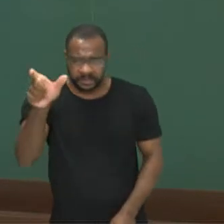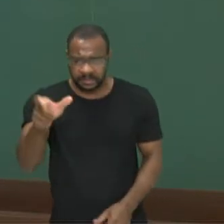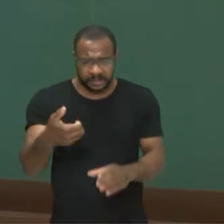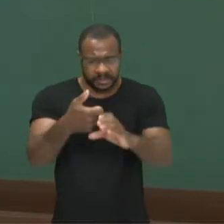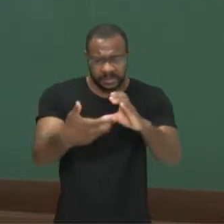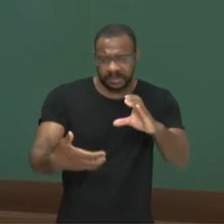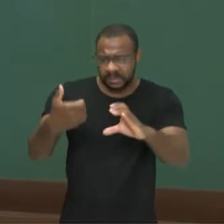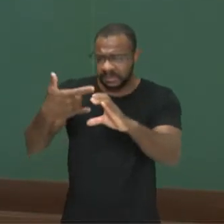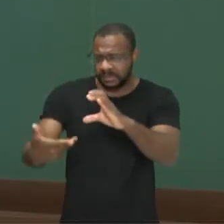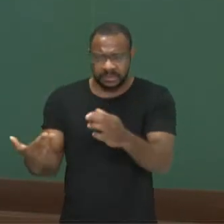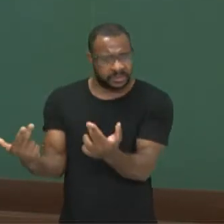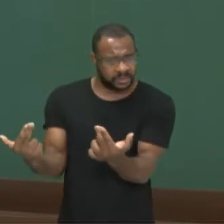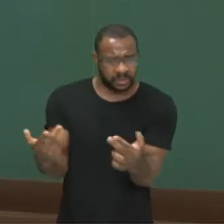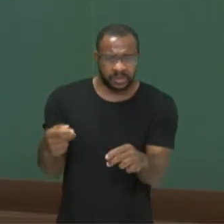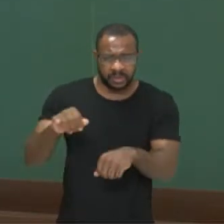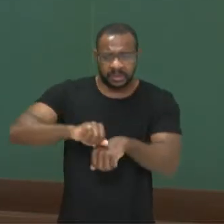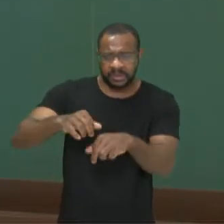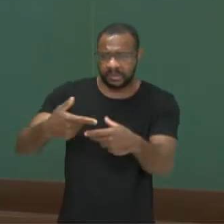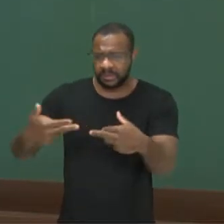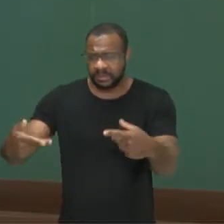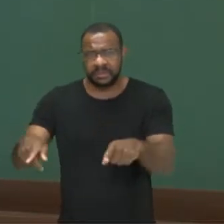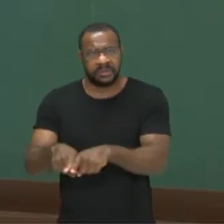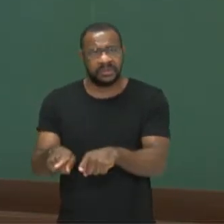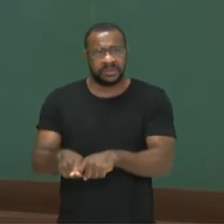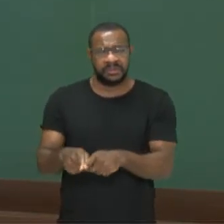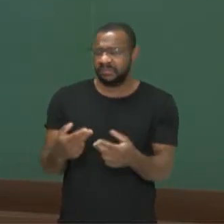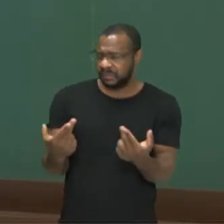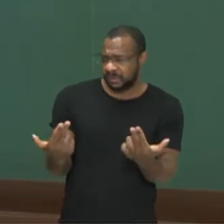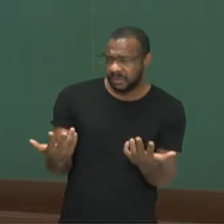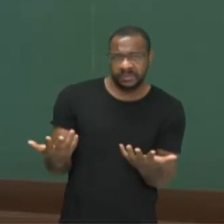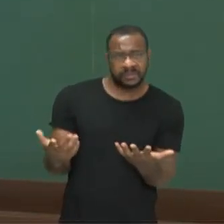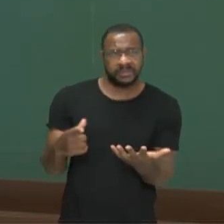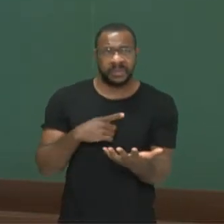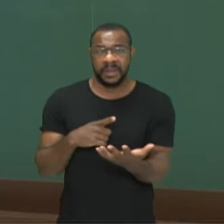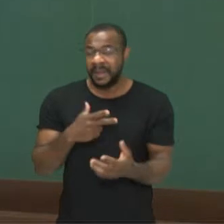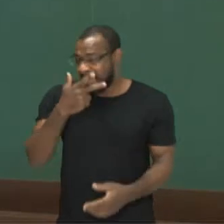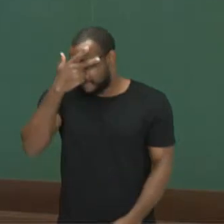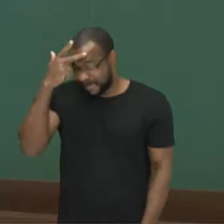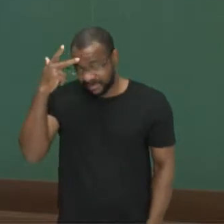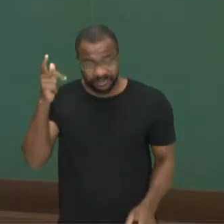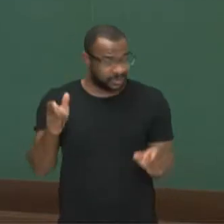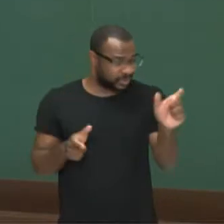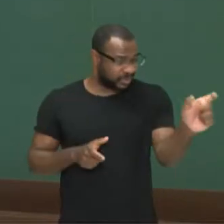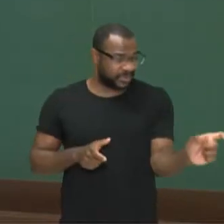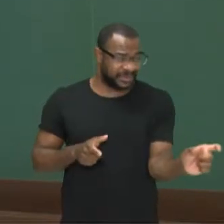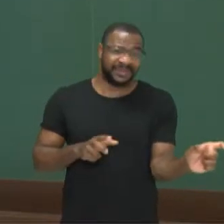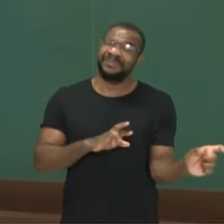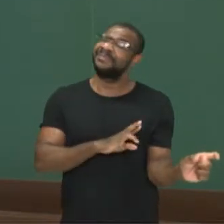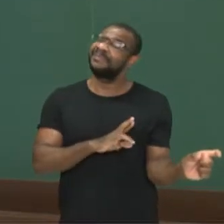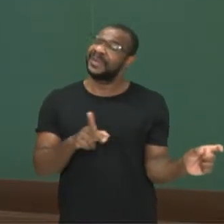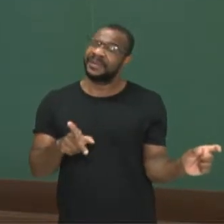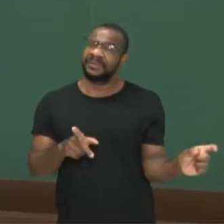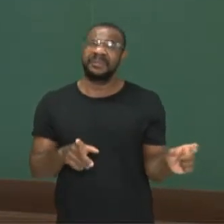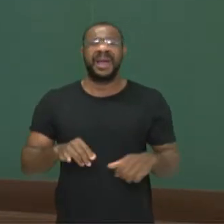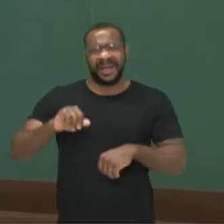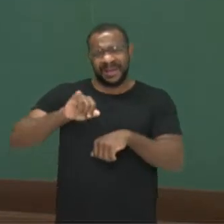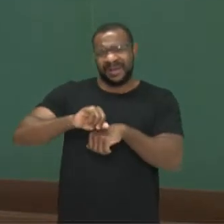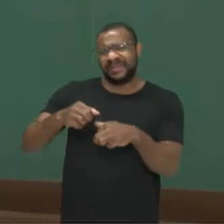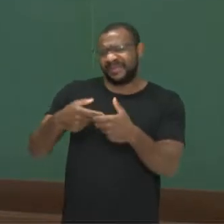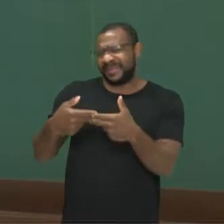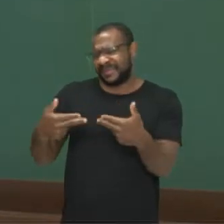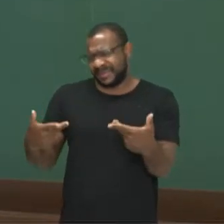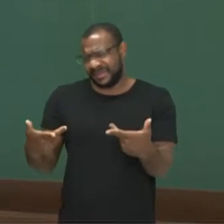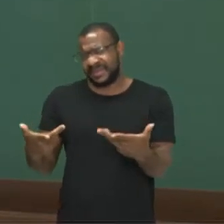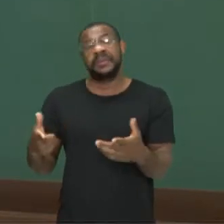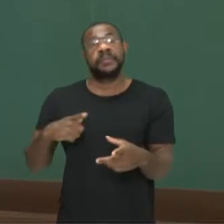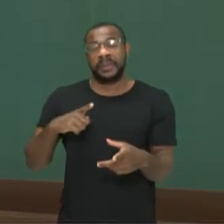têm características físicas semelhantes. Para as pessoas serve muito como diferenciação, para objetos, para as coisas, serve